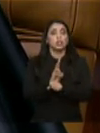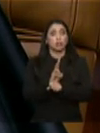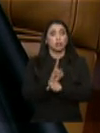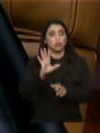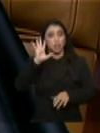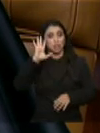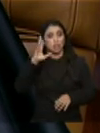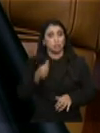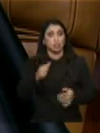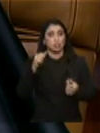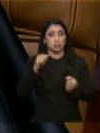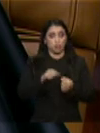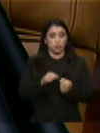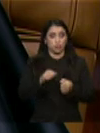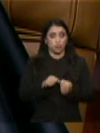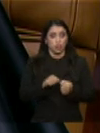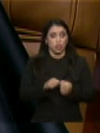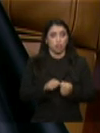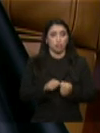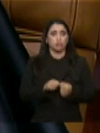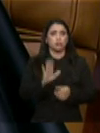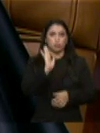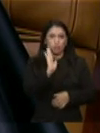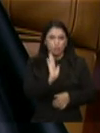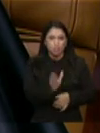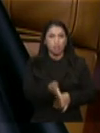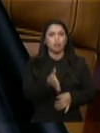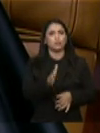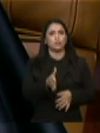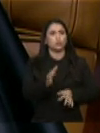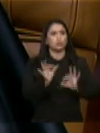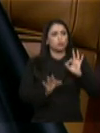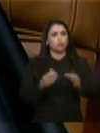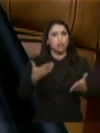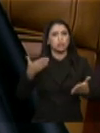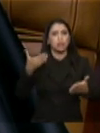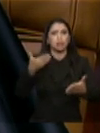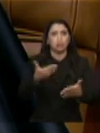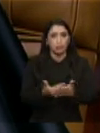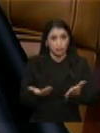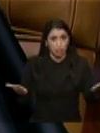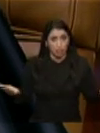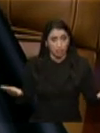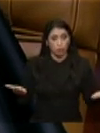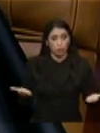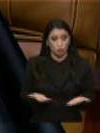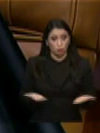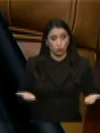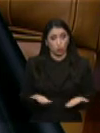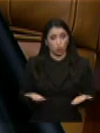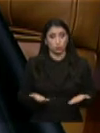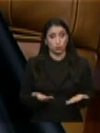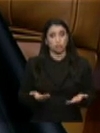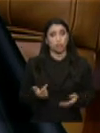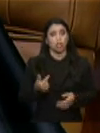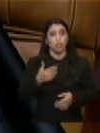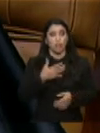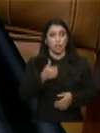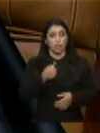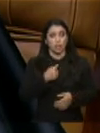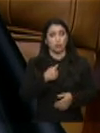na estabilidade dos casos já julgados até a presente data, que é o caso de acompanhar, e